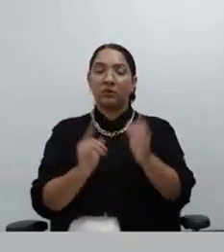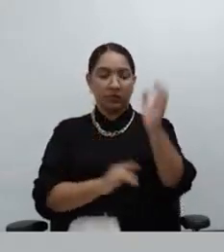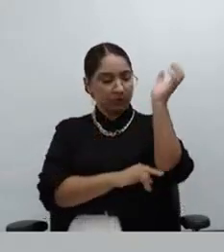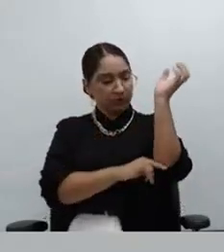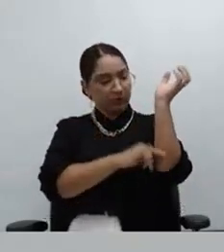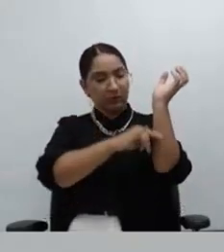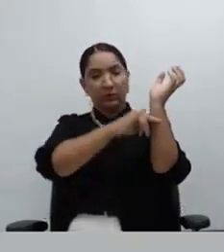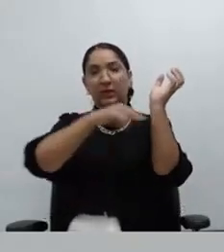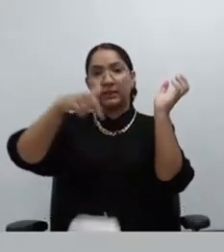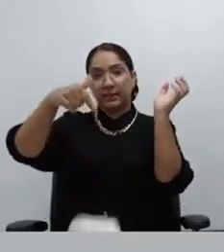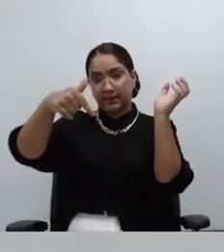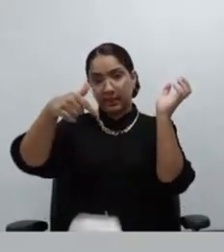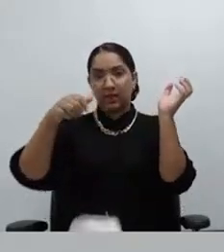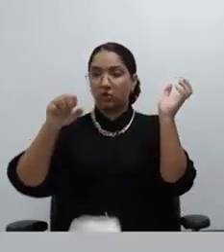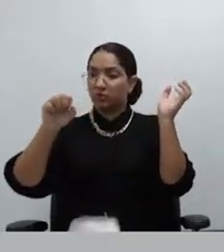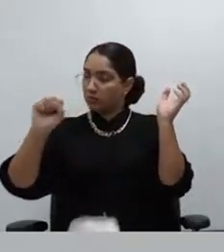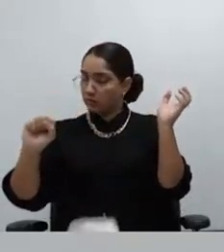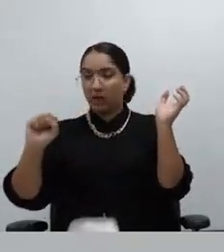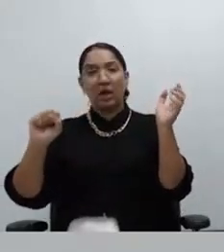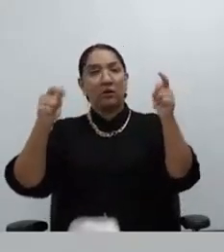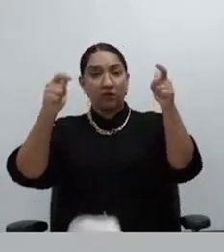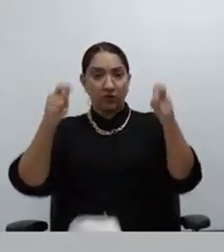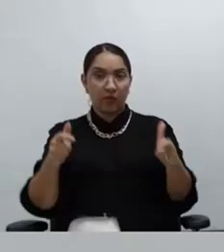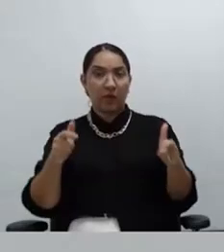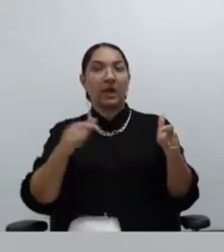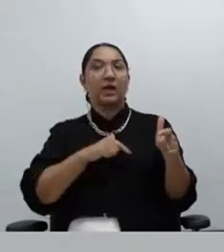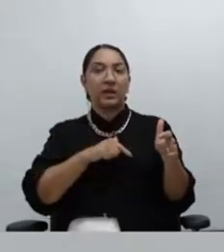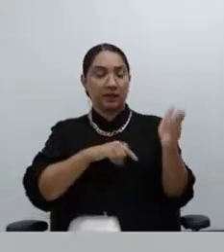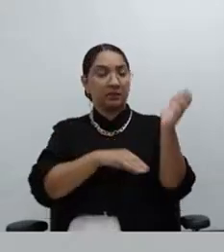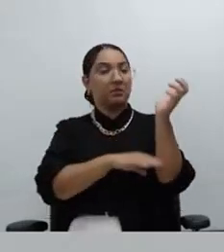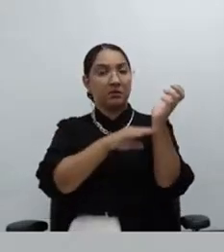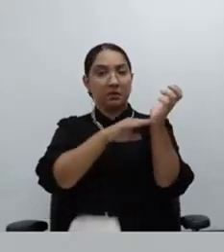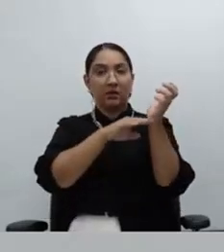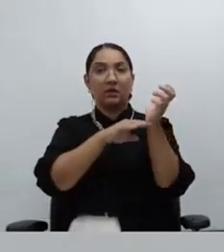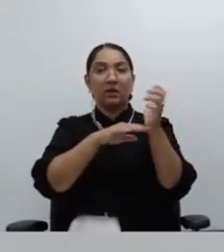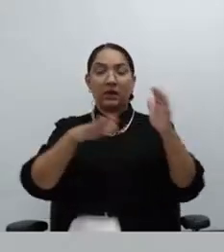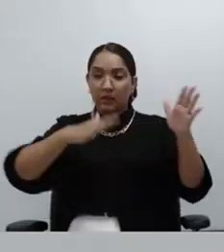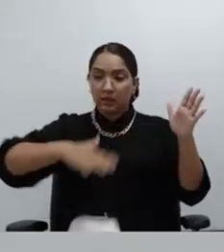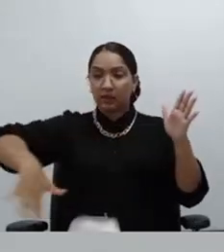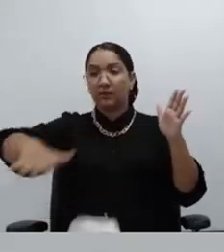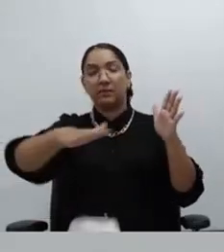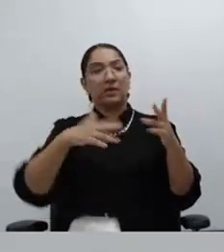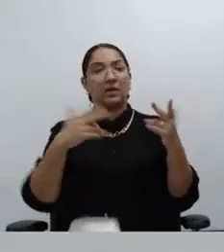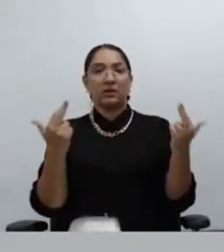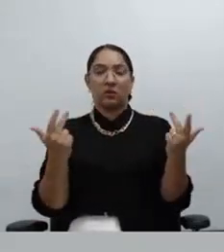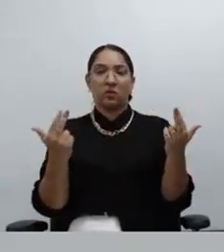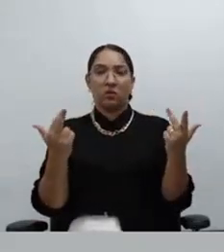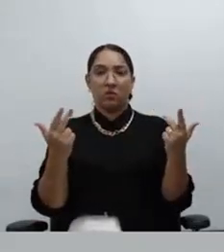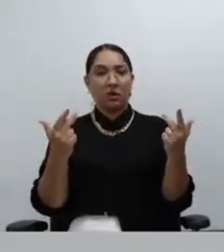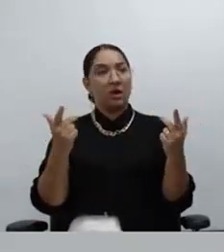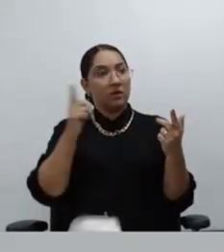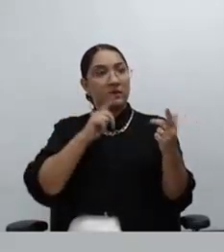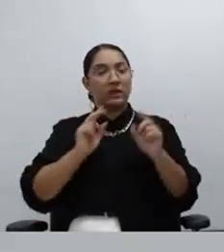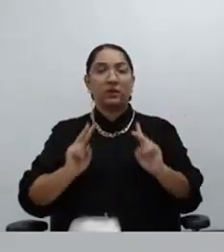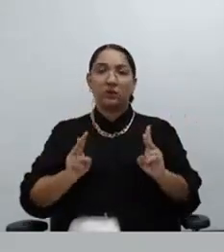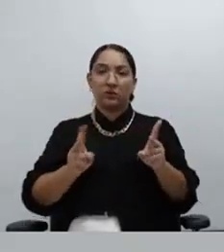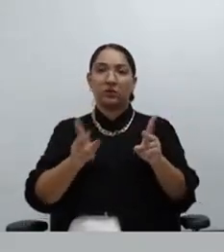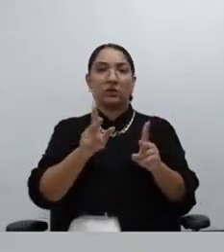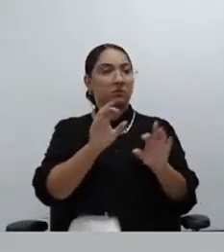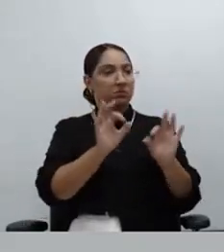andar, o 8º andar está em obras, e nós iniciaremos obras aqui no mezanino, que são as obras que já estavam previstas em